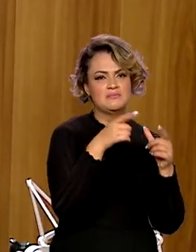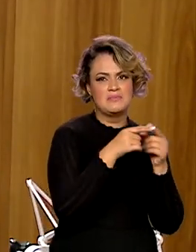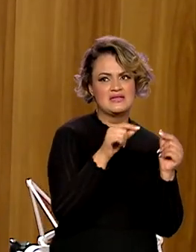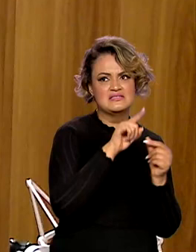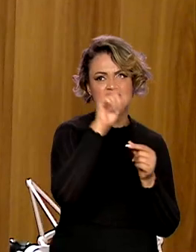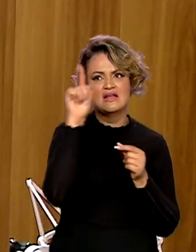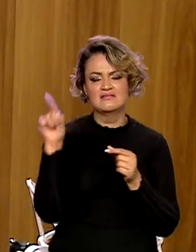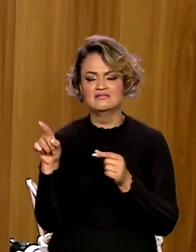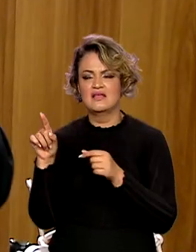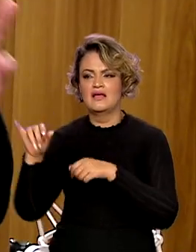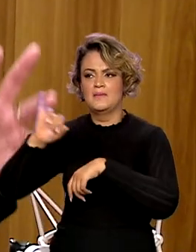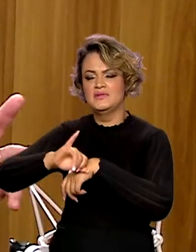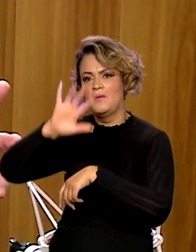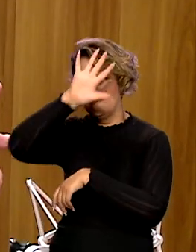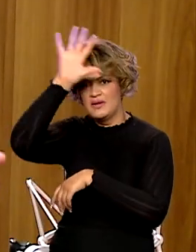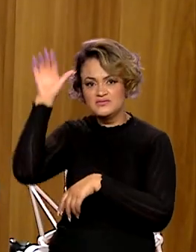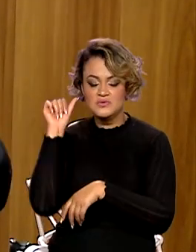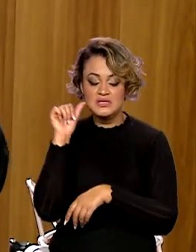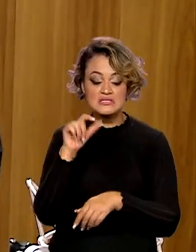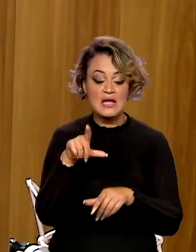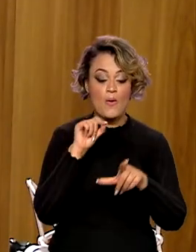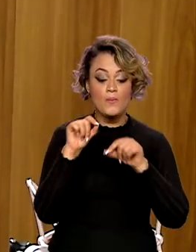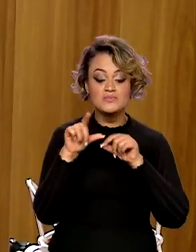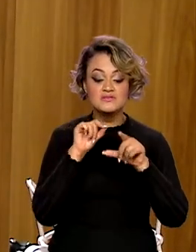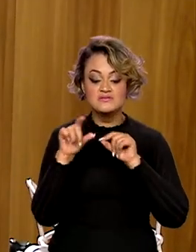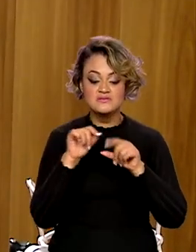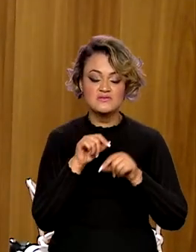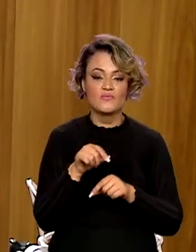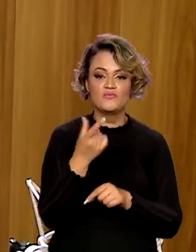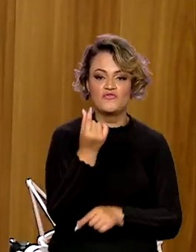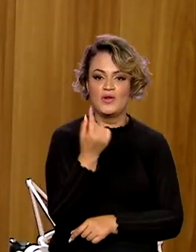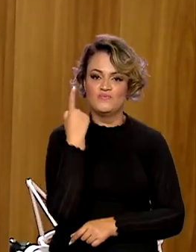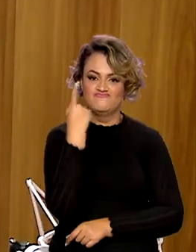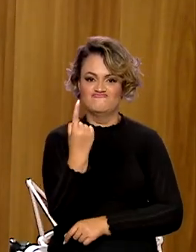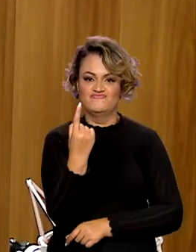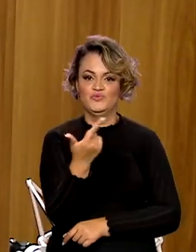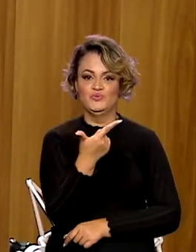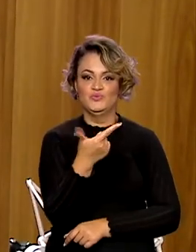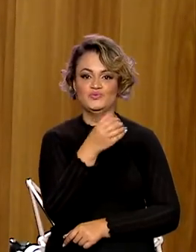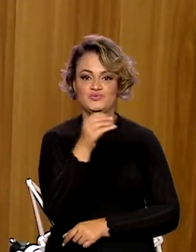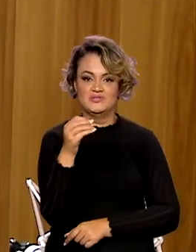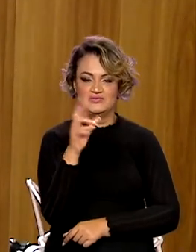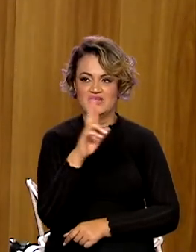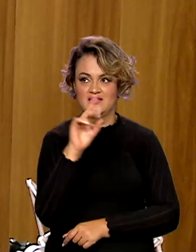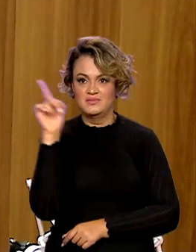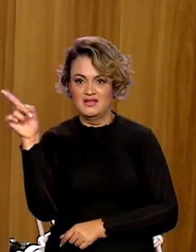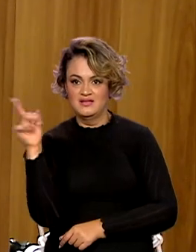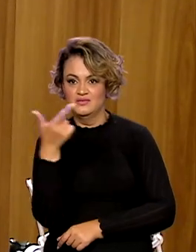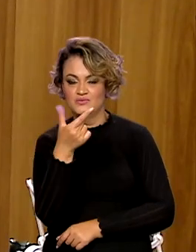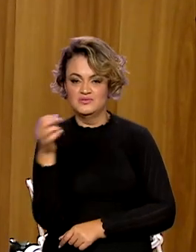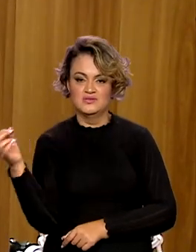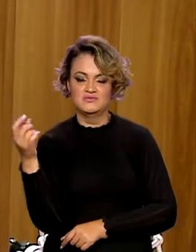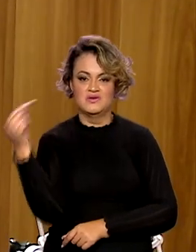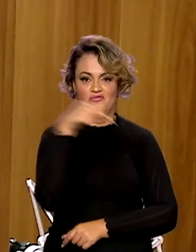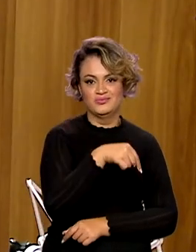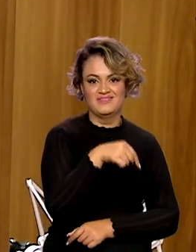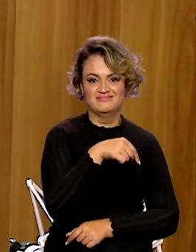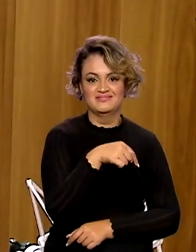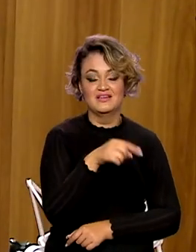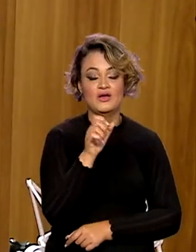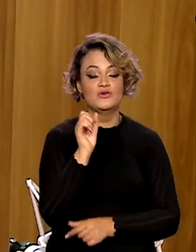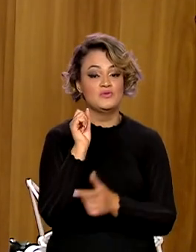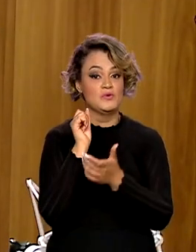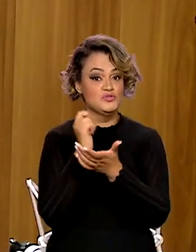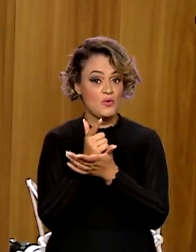e aí vai te dar todas as opções, que é sempre por um único valor de 200 reais, 200 de ida, 200 de volta. E você só pode